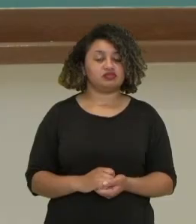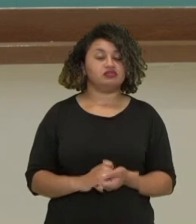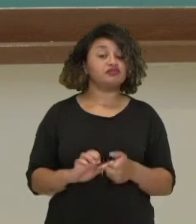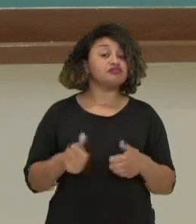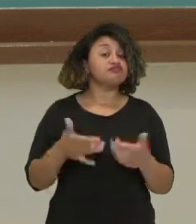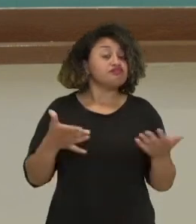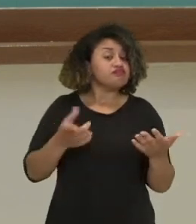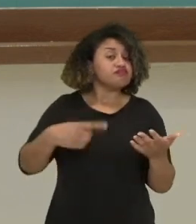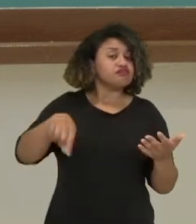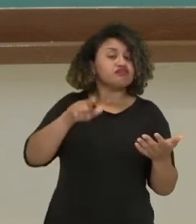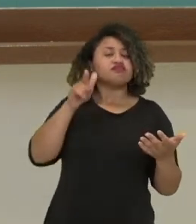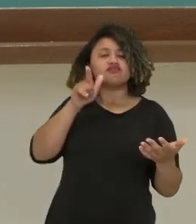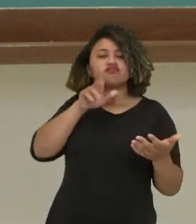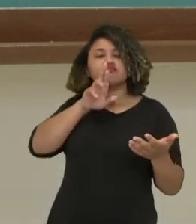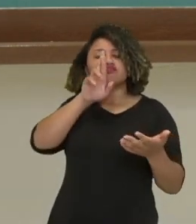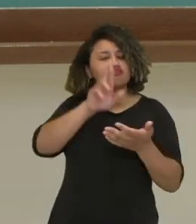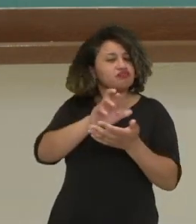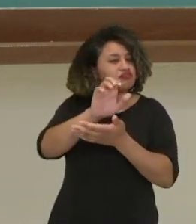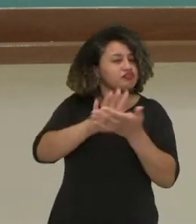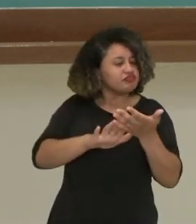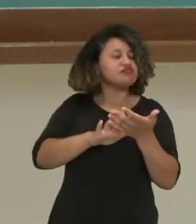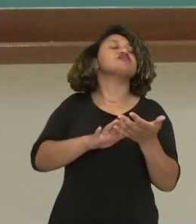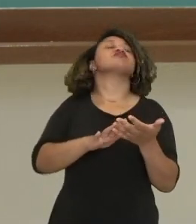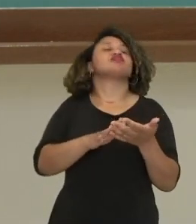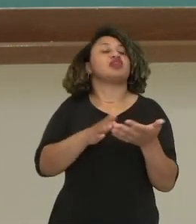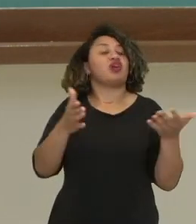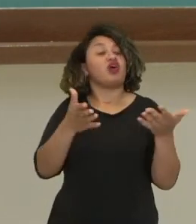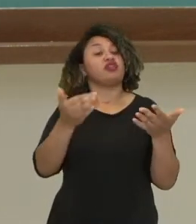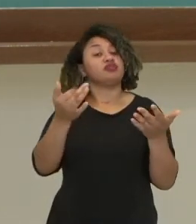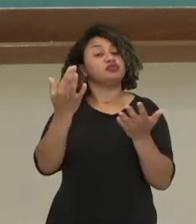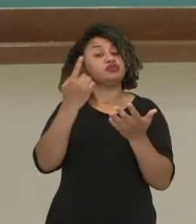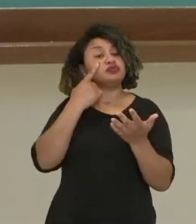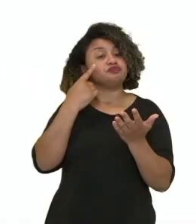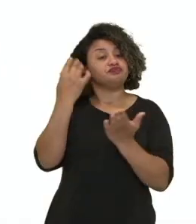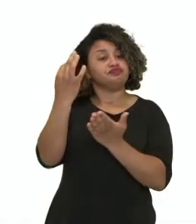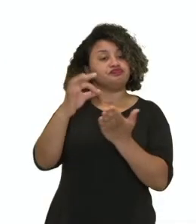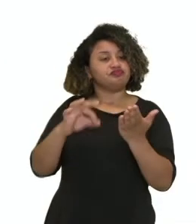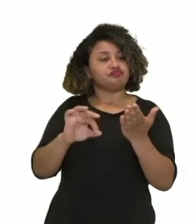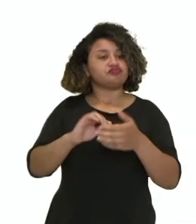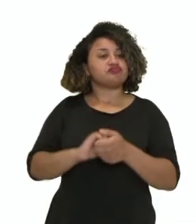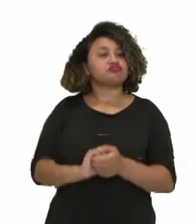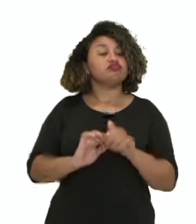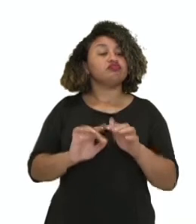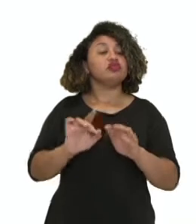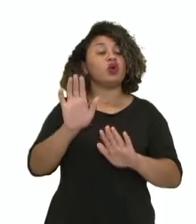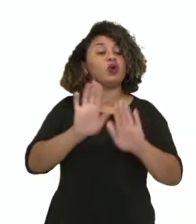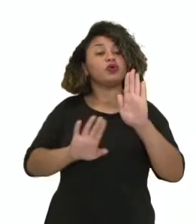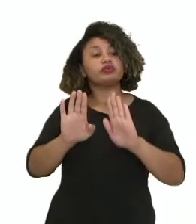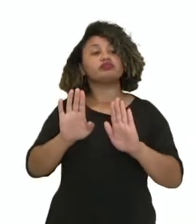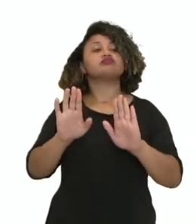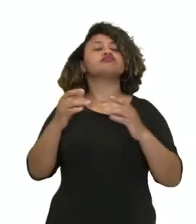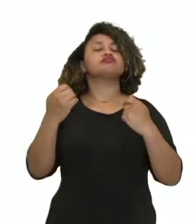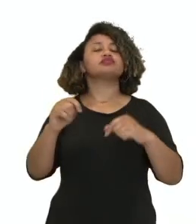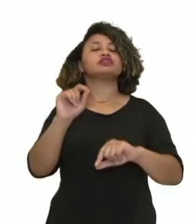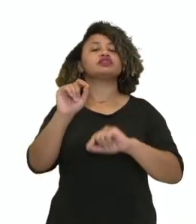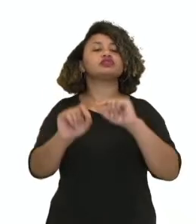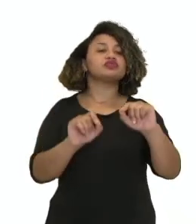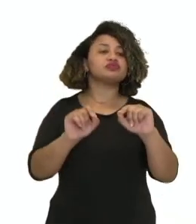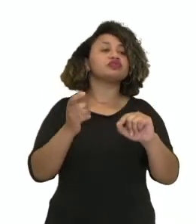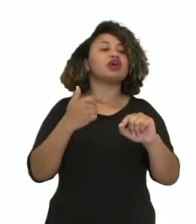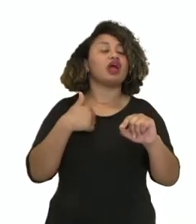aí, pessoal, resolveram? Então, vamos lá. Aqui, pessoal, o único cuidado que a gente precisava ter era